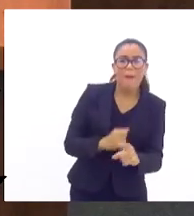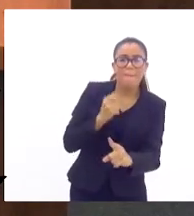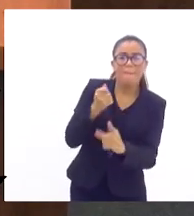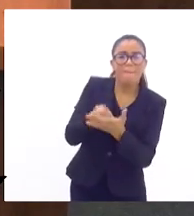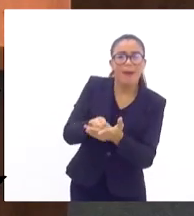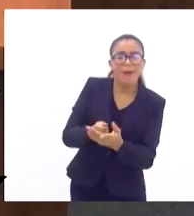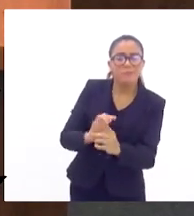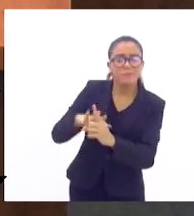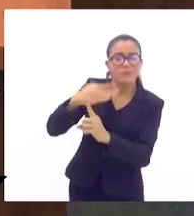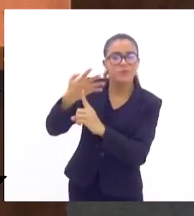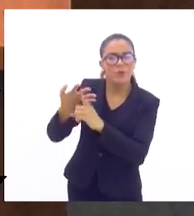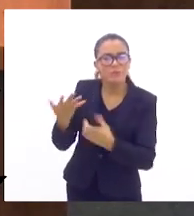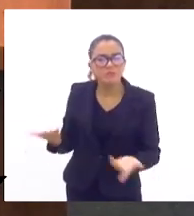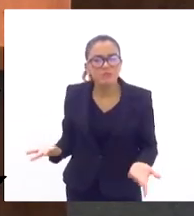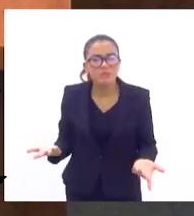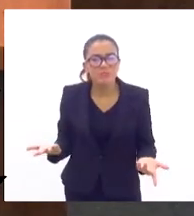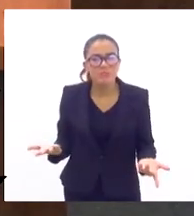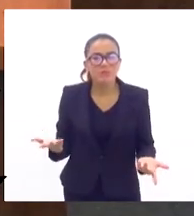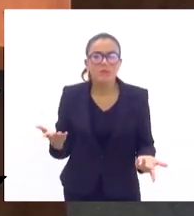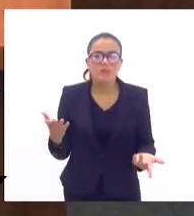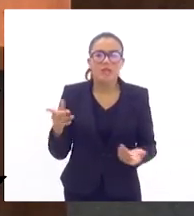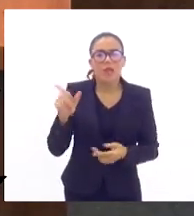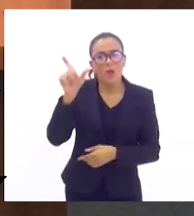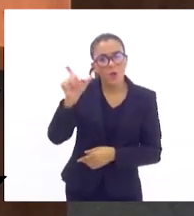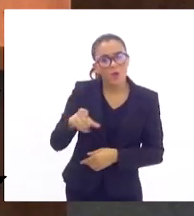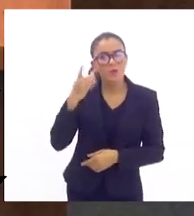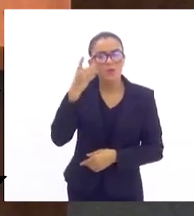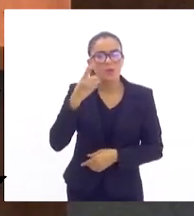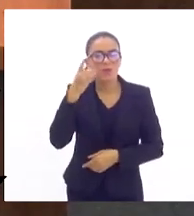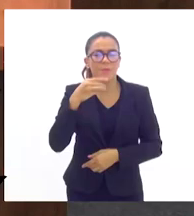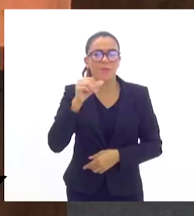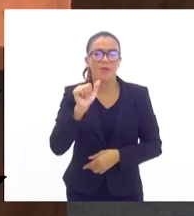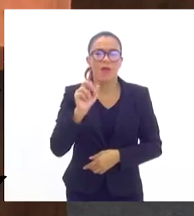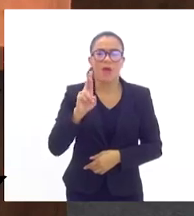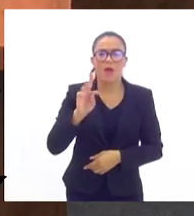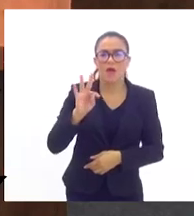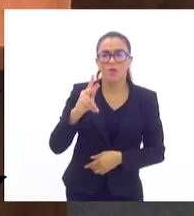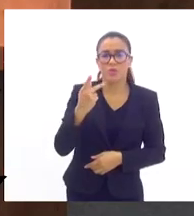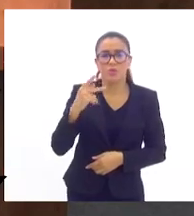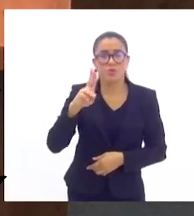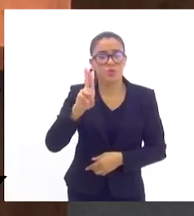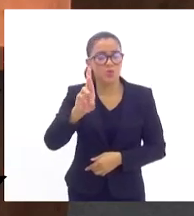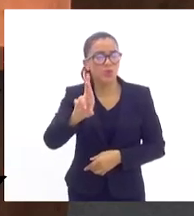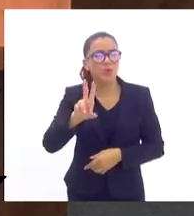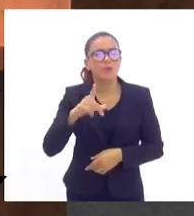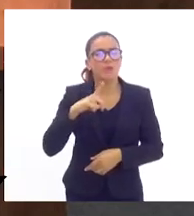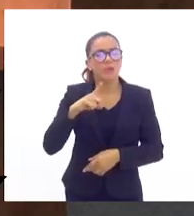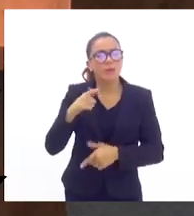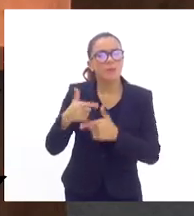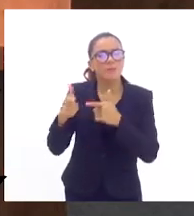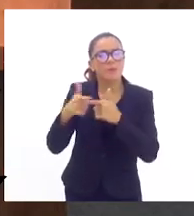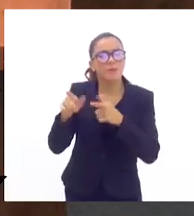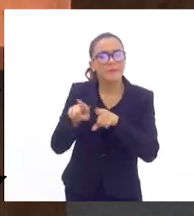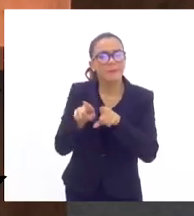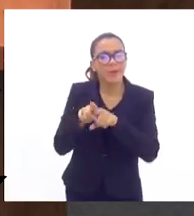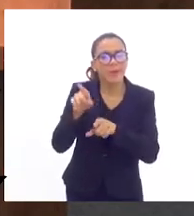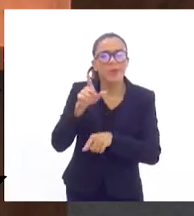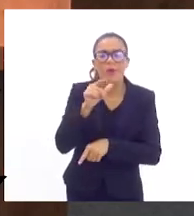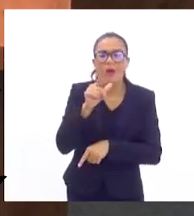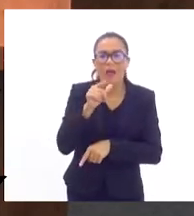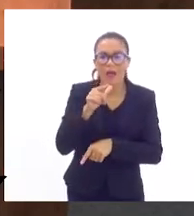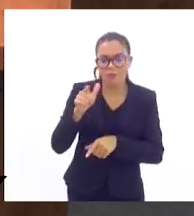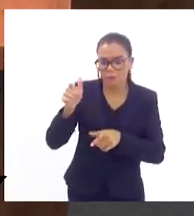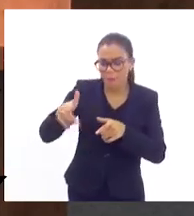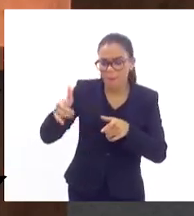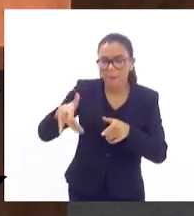Então, assim, e essa é até uma bandeira do vereador Mário Arthur, que já fez requerimento, indicação nesse sentido. Nós temos o problema de um reservatório ali no bairro Cruzeiro, isso